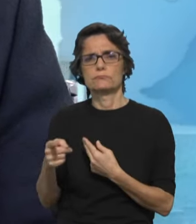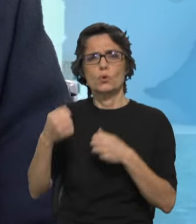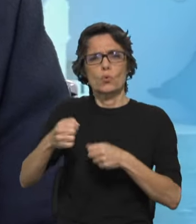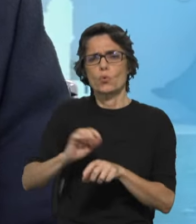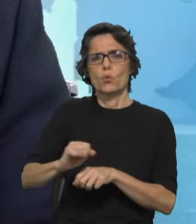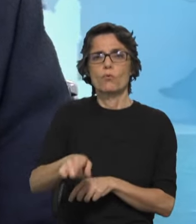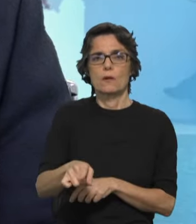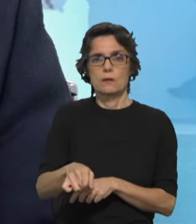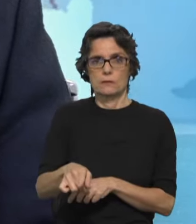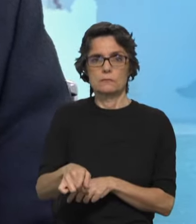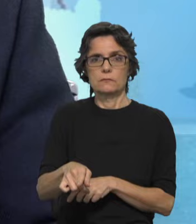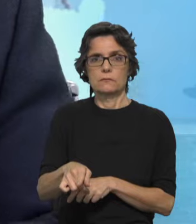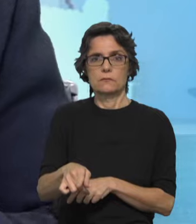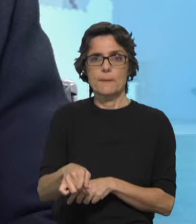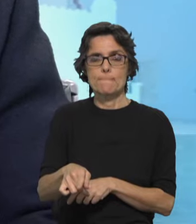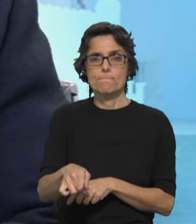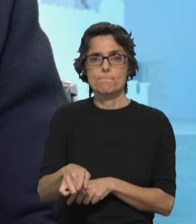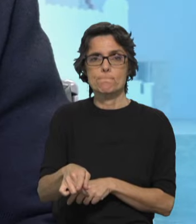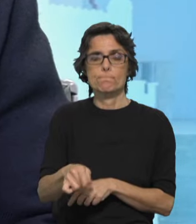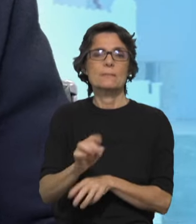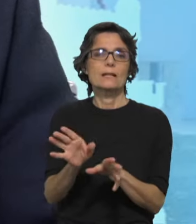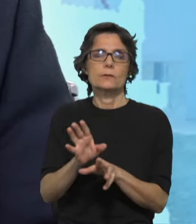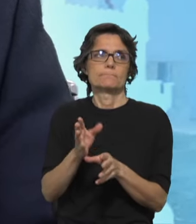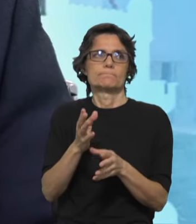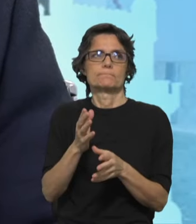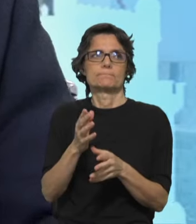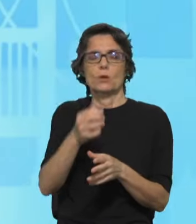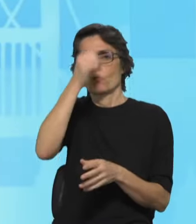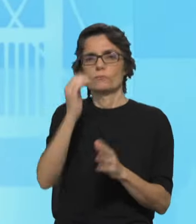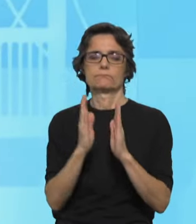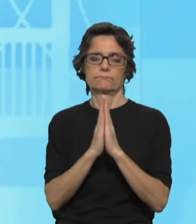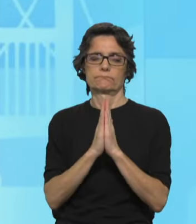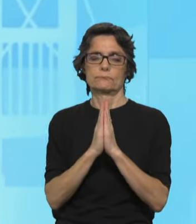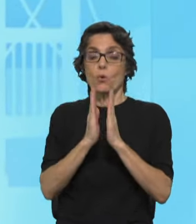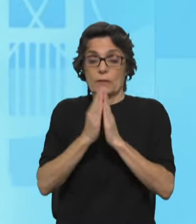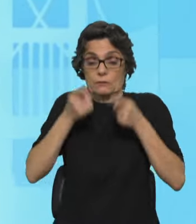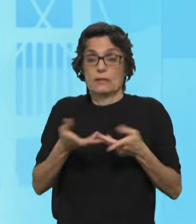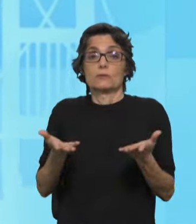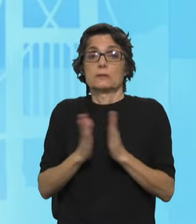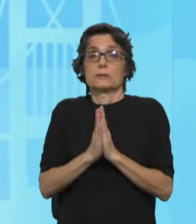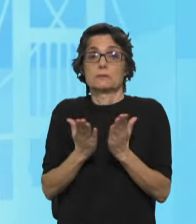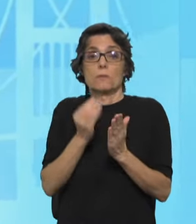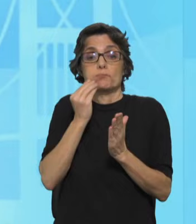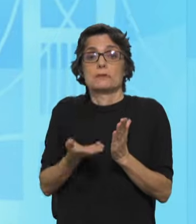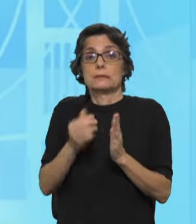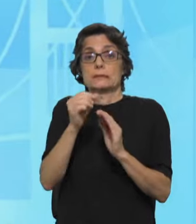que o rito é o rito e não podemos fugir dele. Agora, as